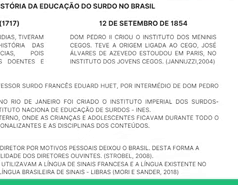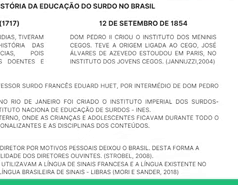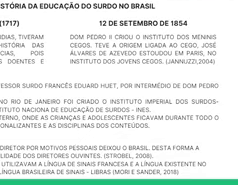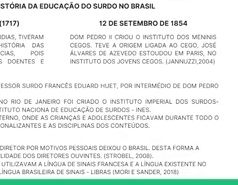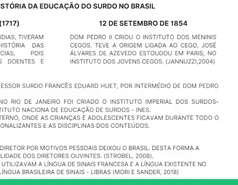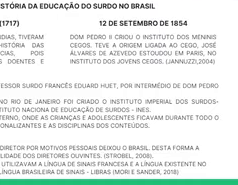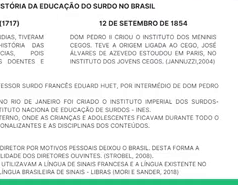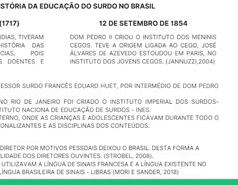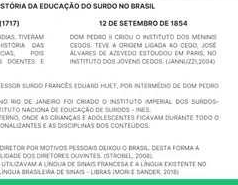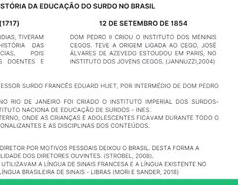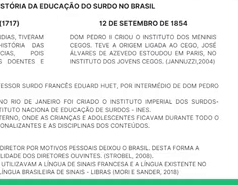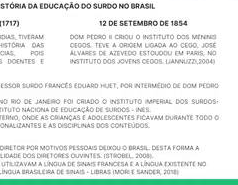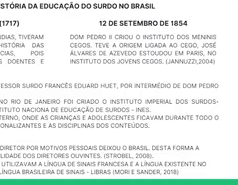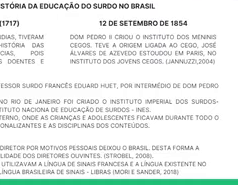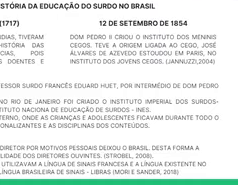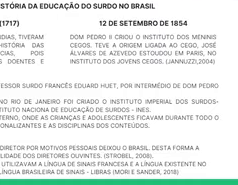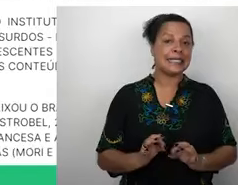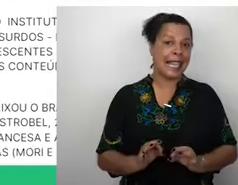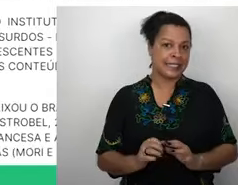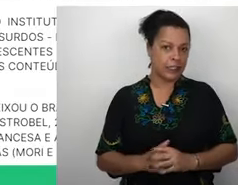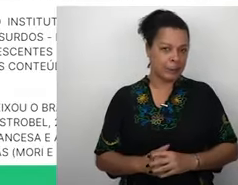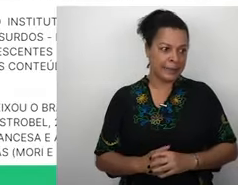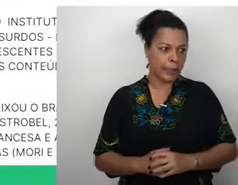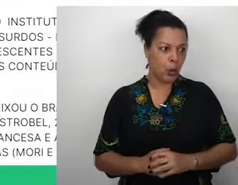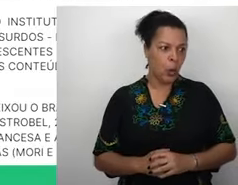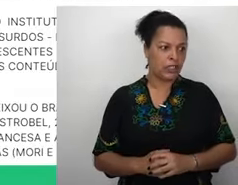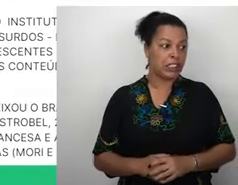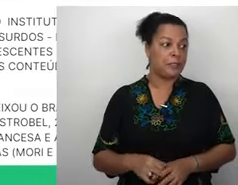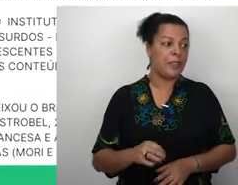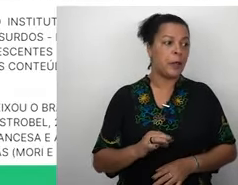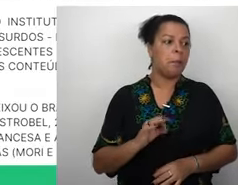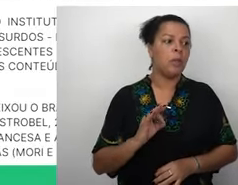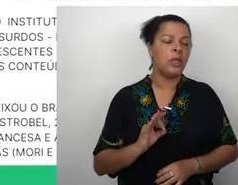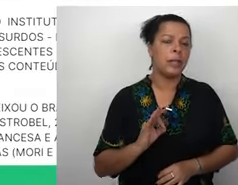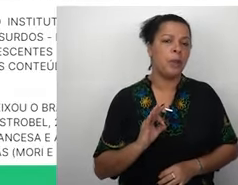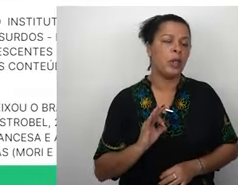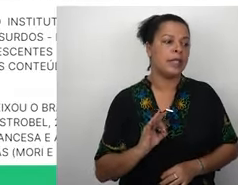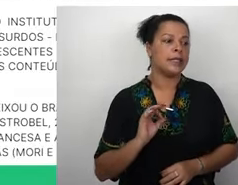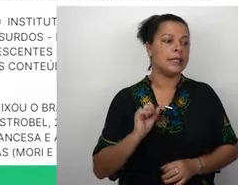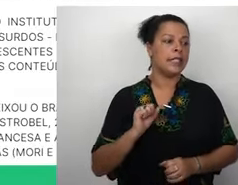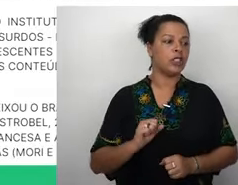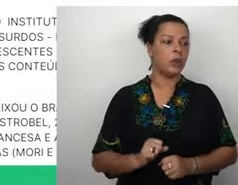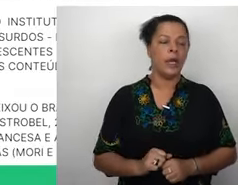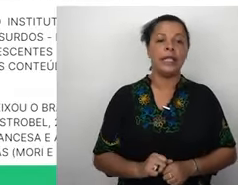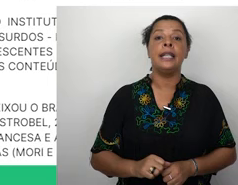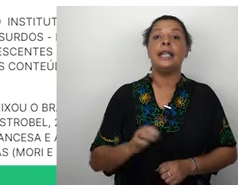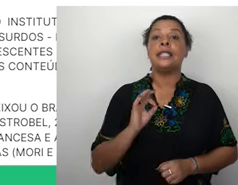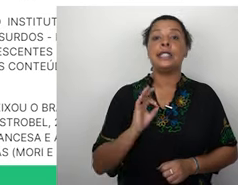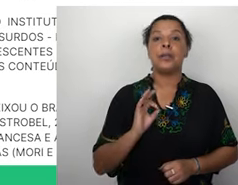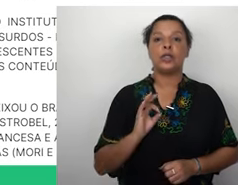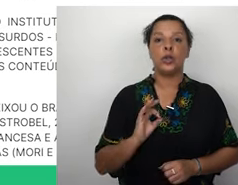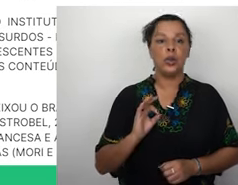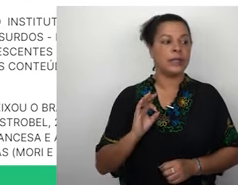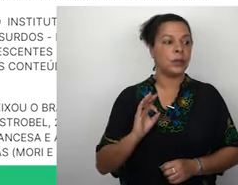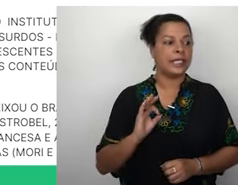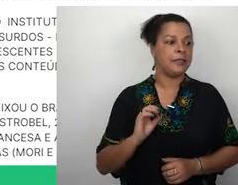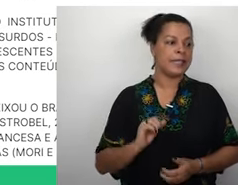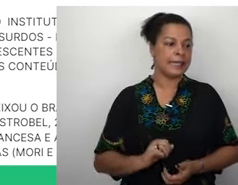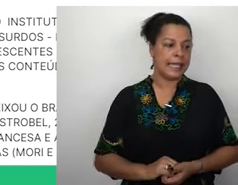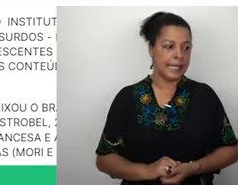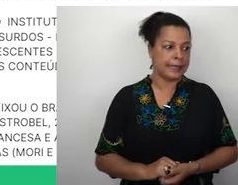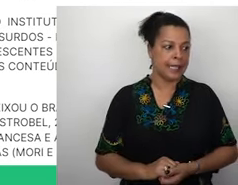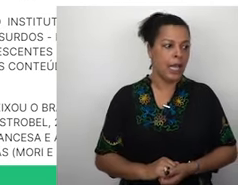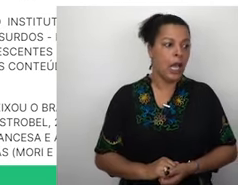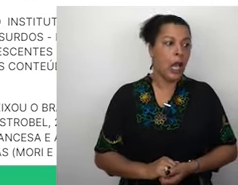mais ou menos em 1717, as Santas Casas de Misericórdia tiveram muita importância na história das pessoas